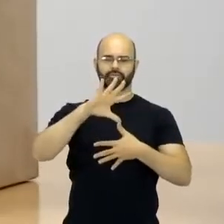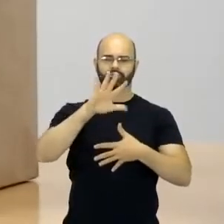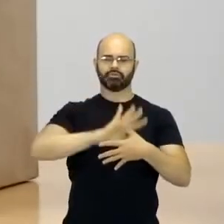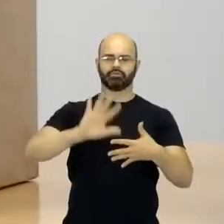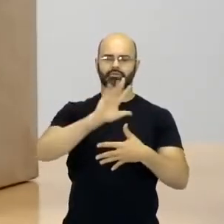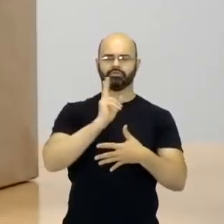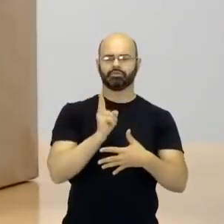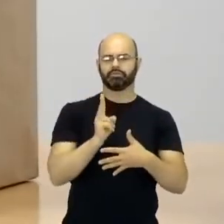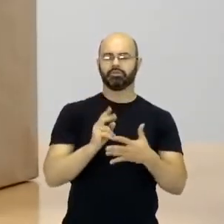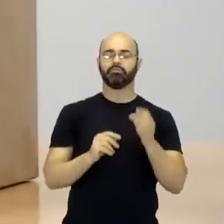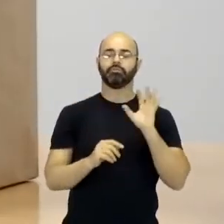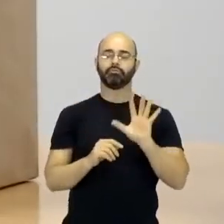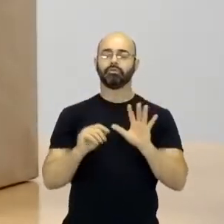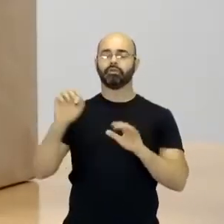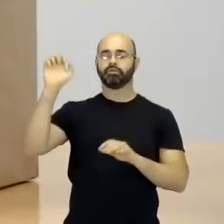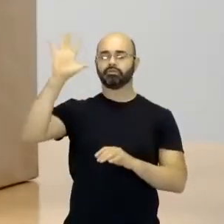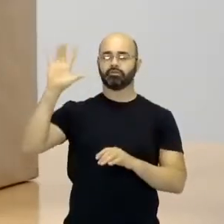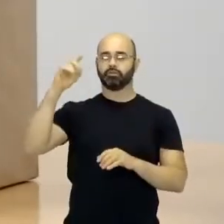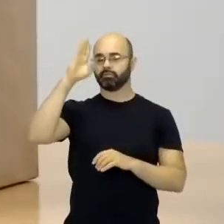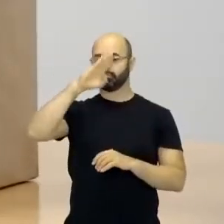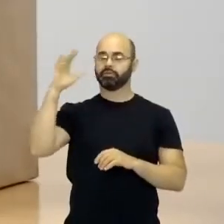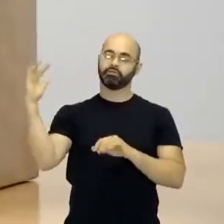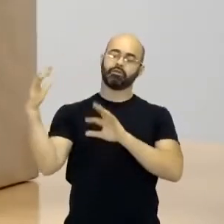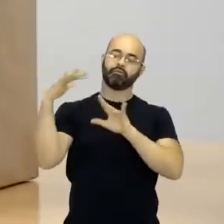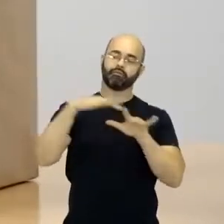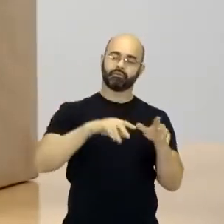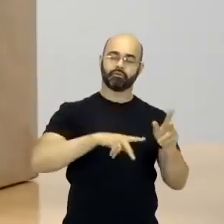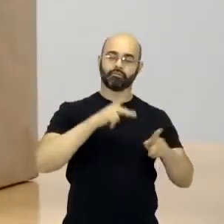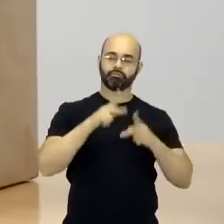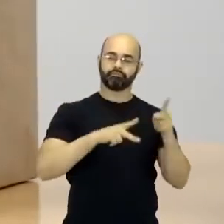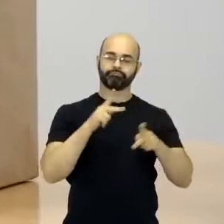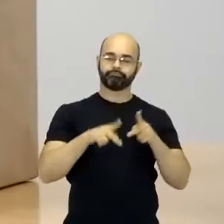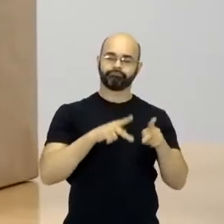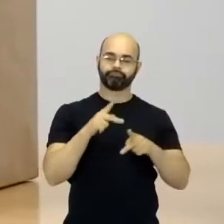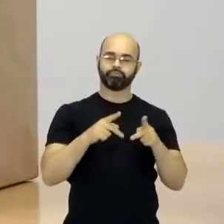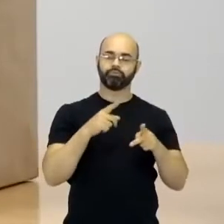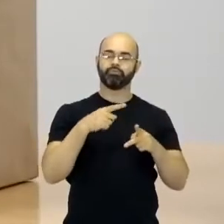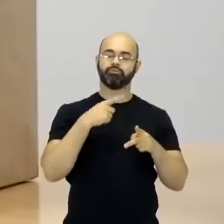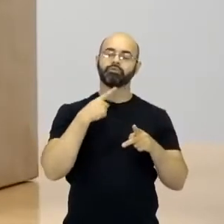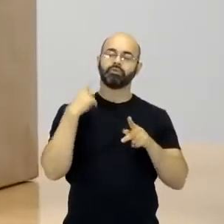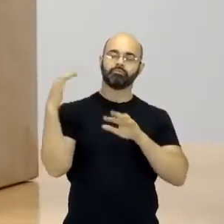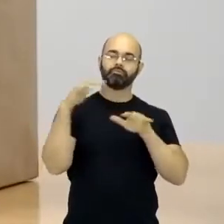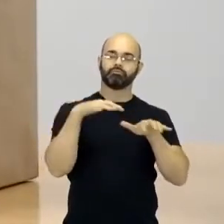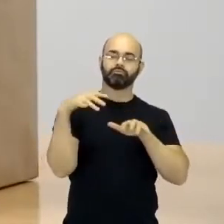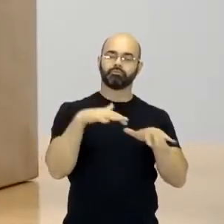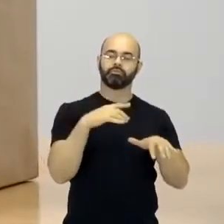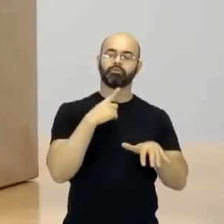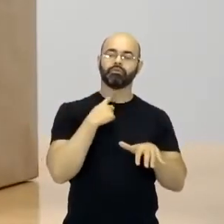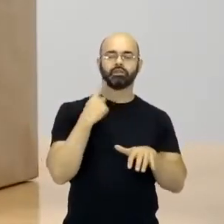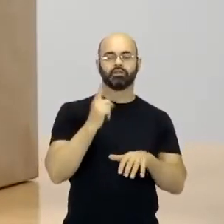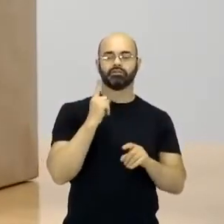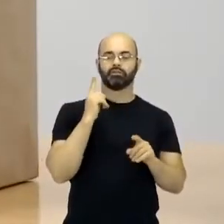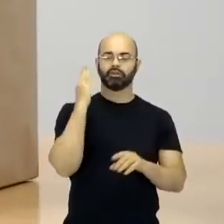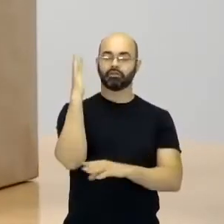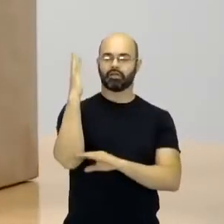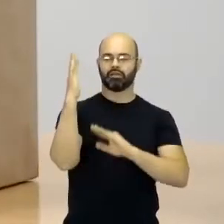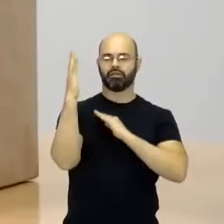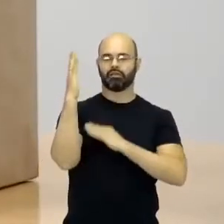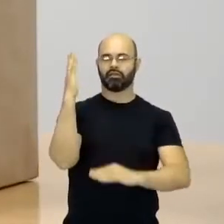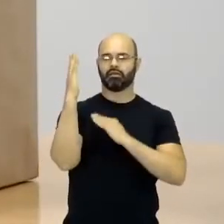não estavam vindo para o Brasil povoar. Eles só estavam extraindo o pau-brasil. Então, nós ficamos aí